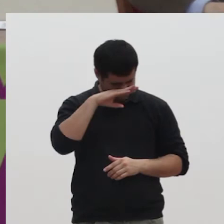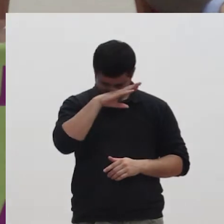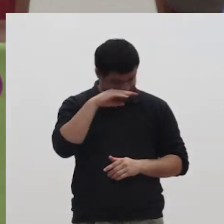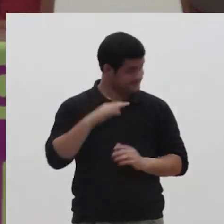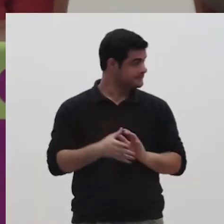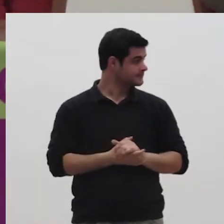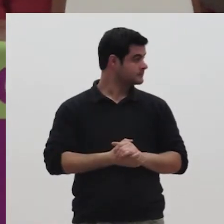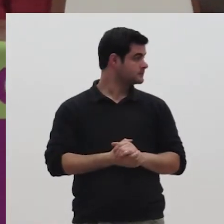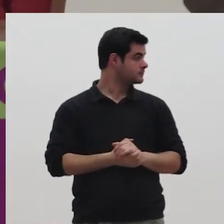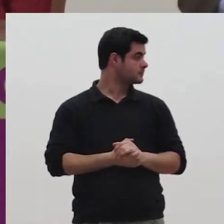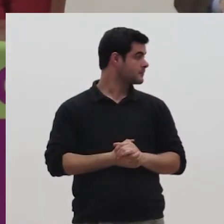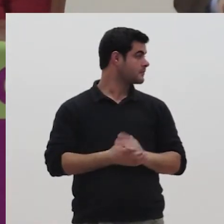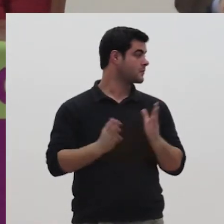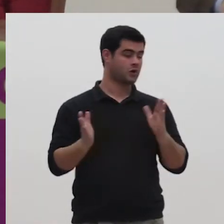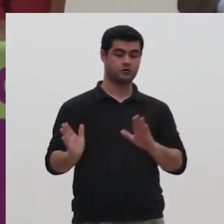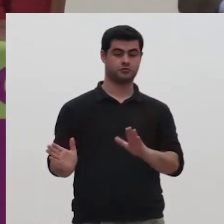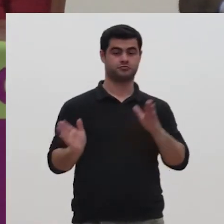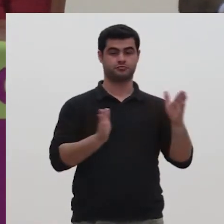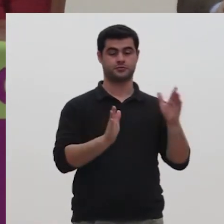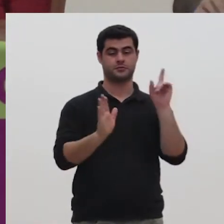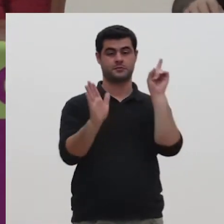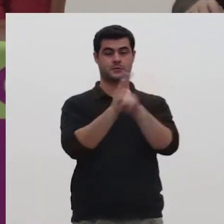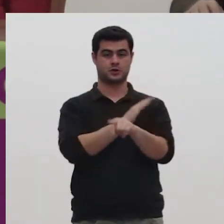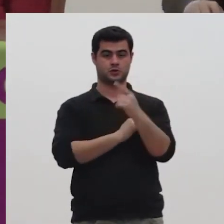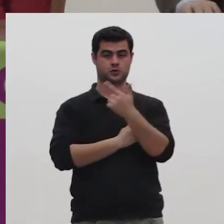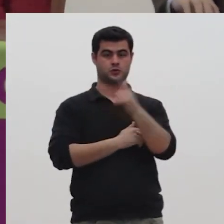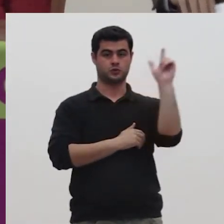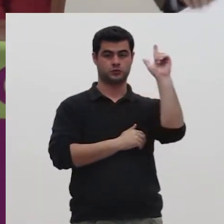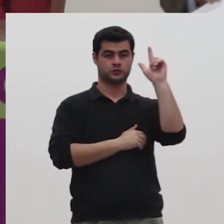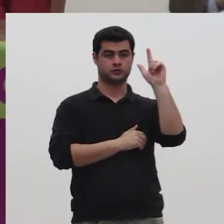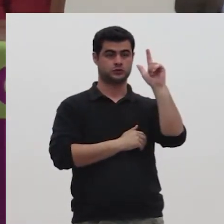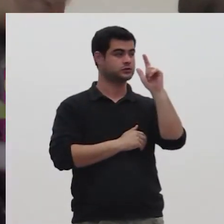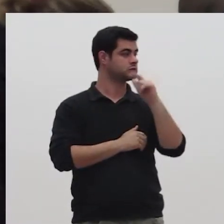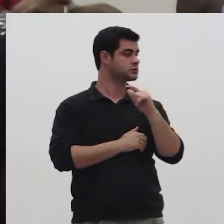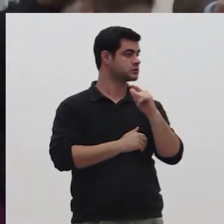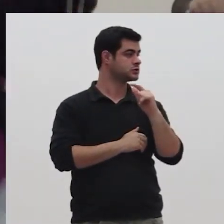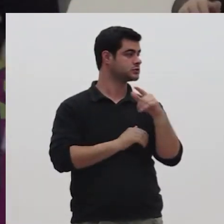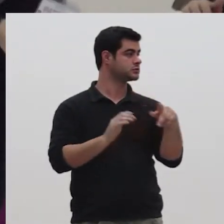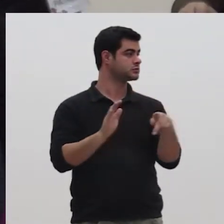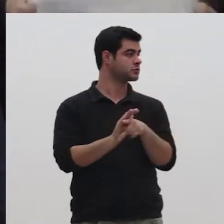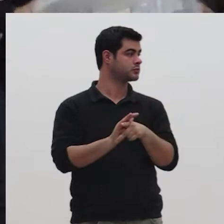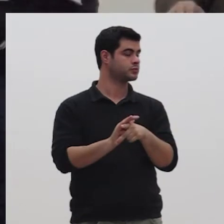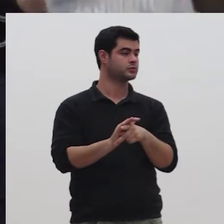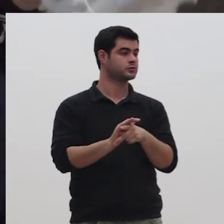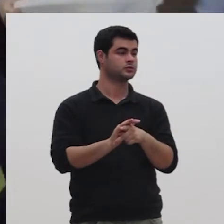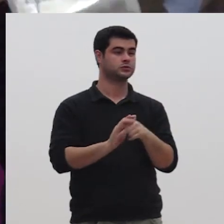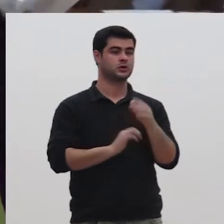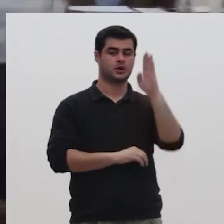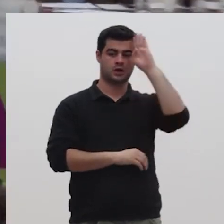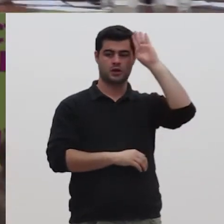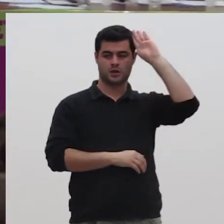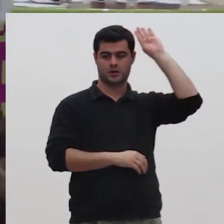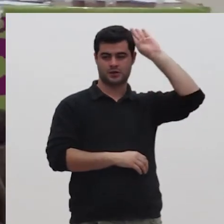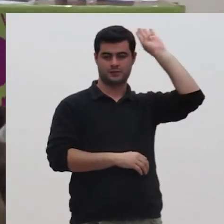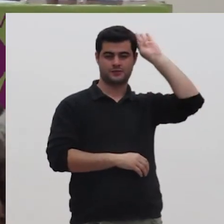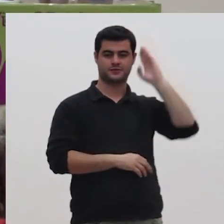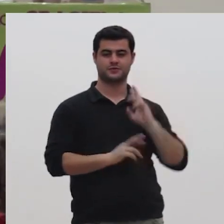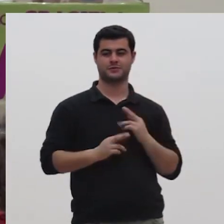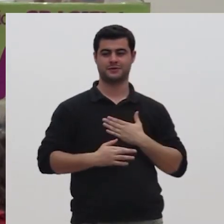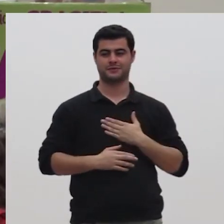Vamos passar a pergunta dos discentes. Vamos fazer o sorteio. Cadê o Lorenzo? Não está